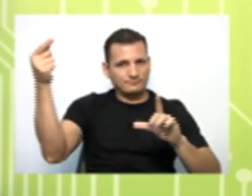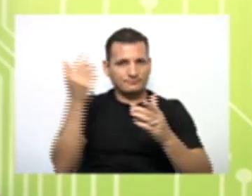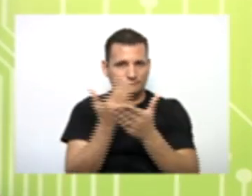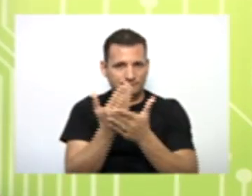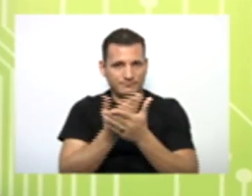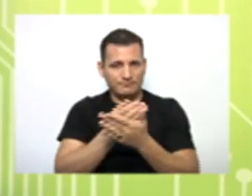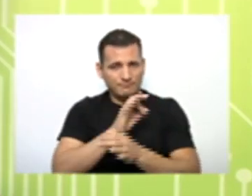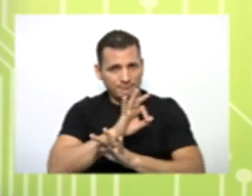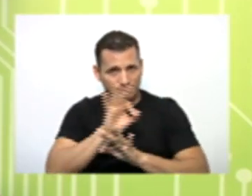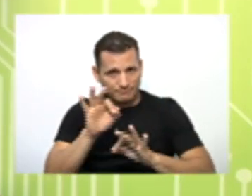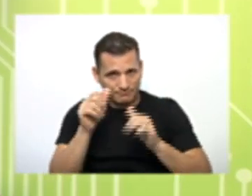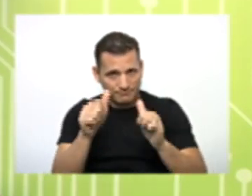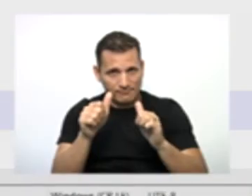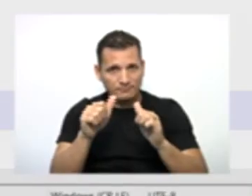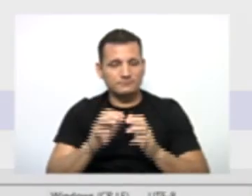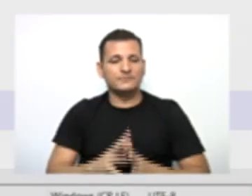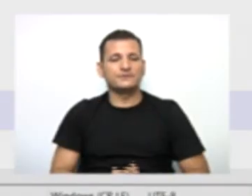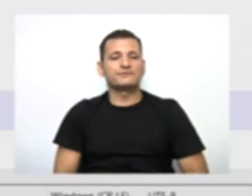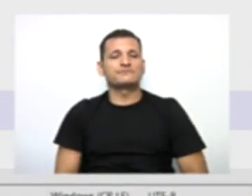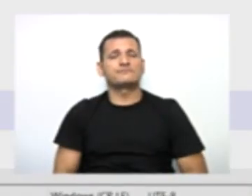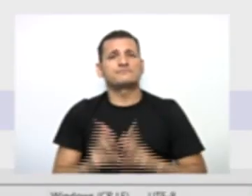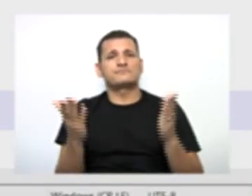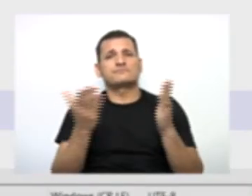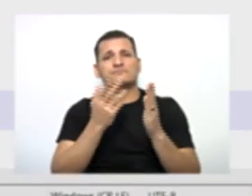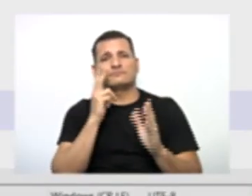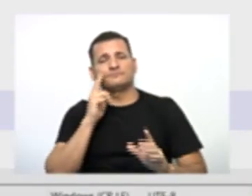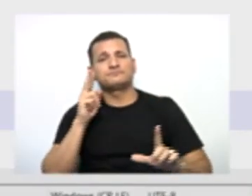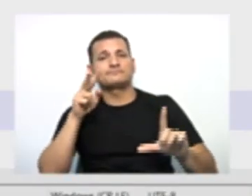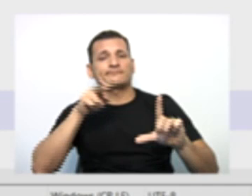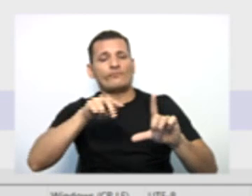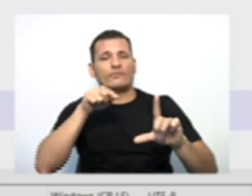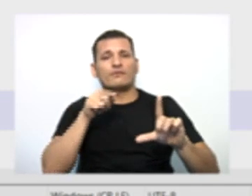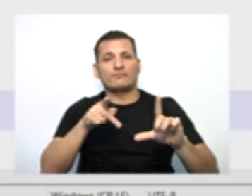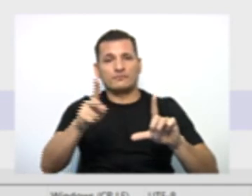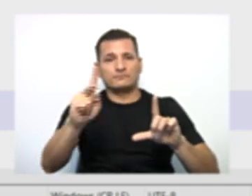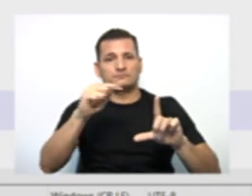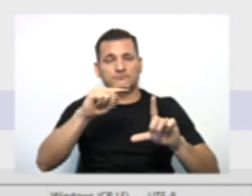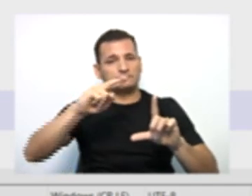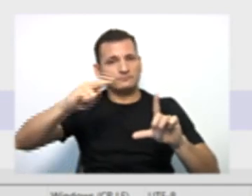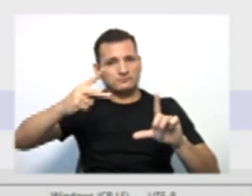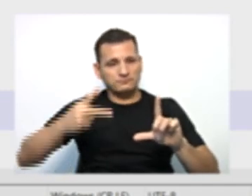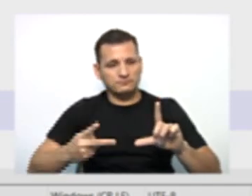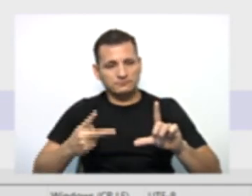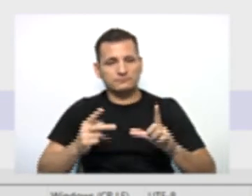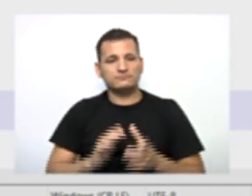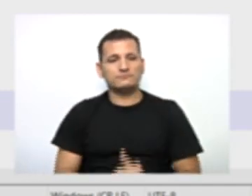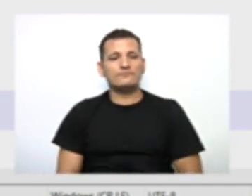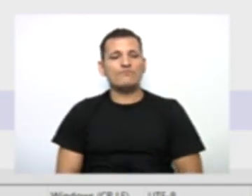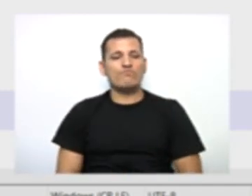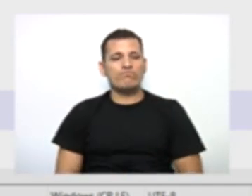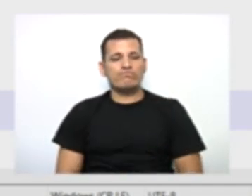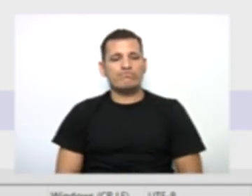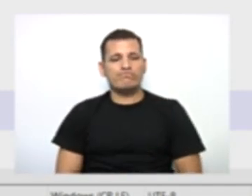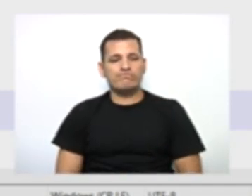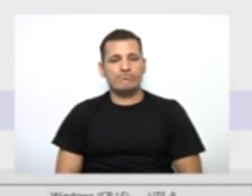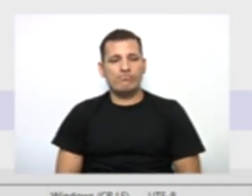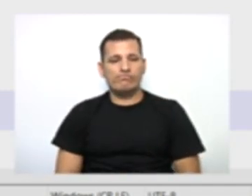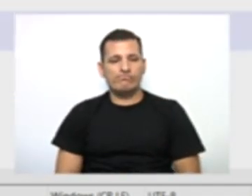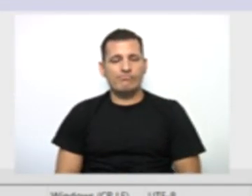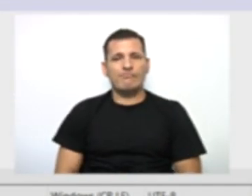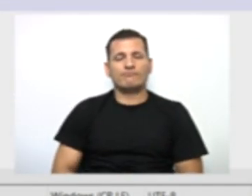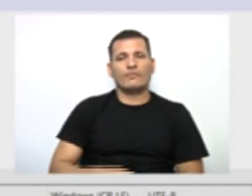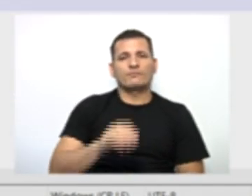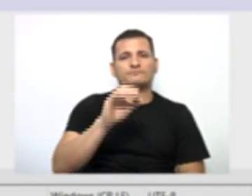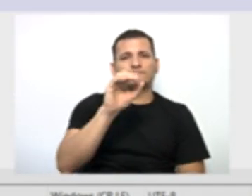aulas, certo? Então vamos aqui dar uma olhada, continuando o nosso HTML. Eu parei aqui na nossa